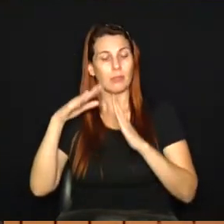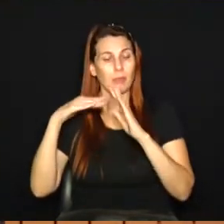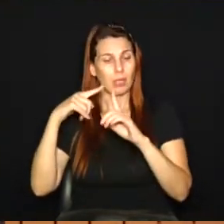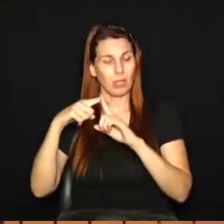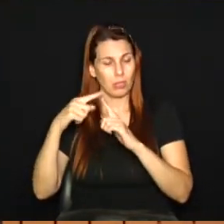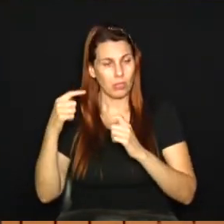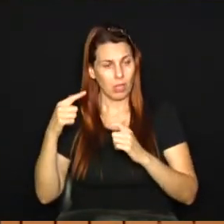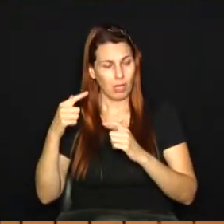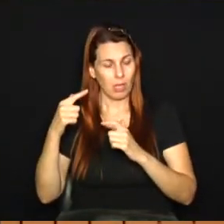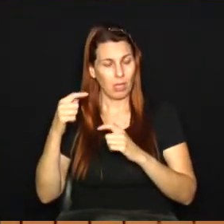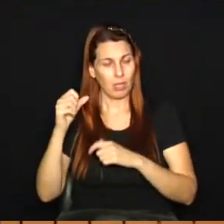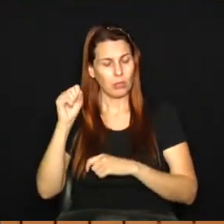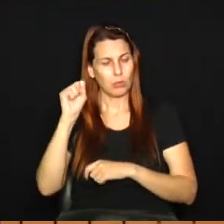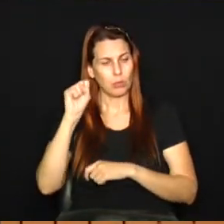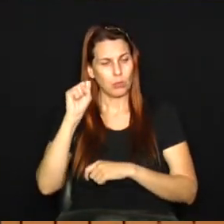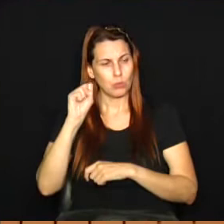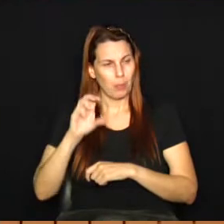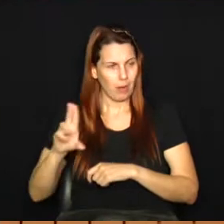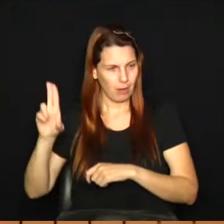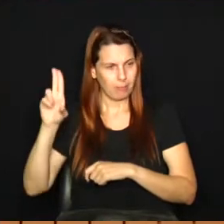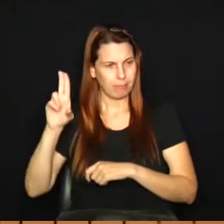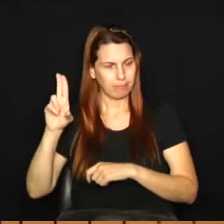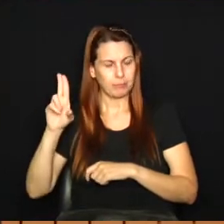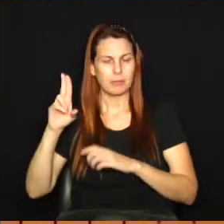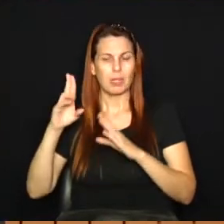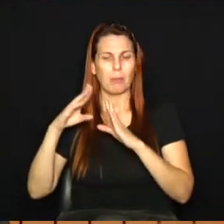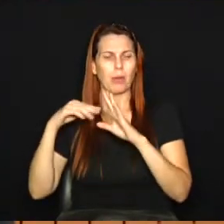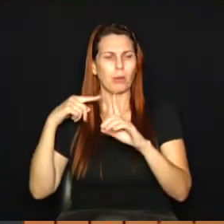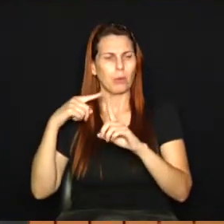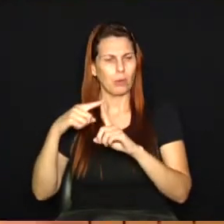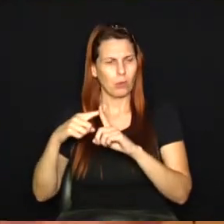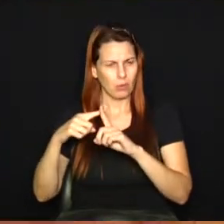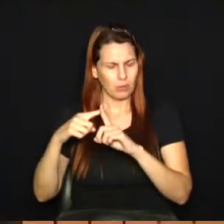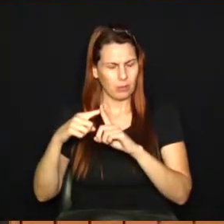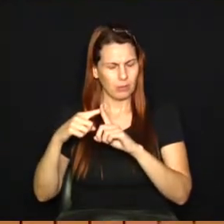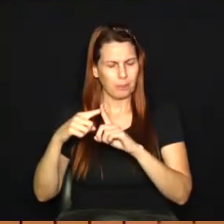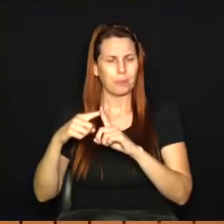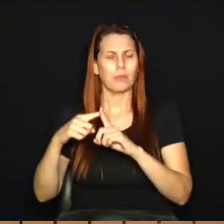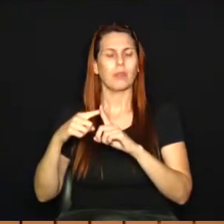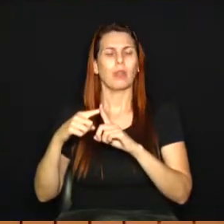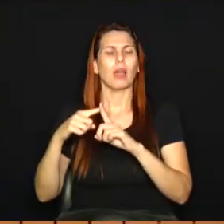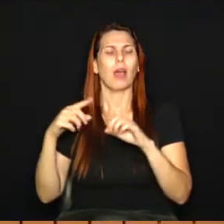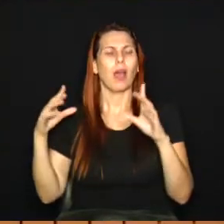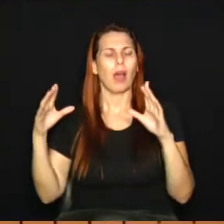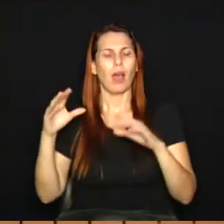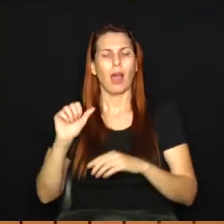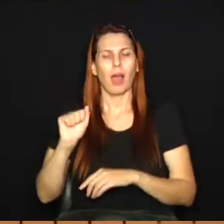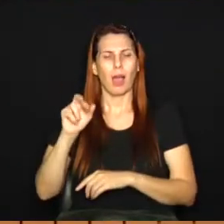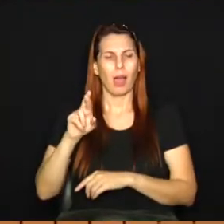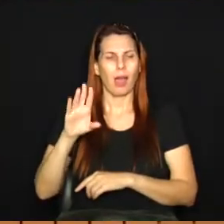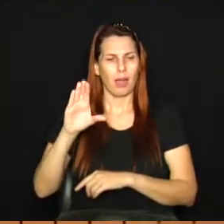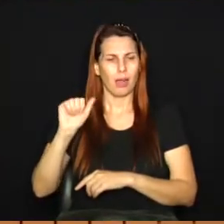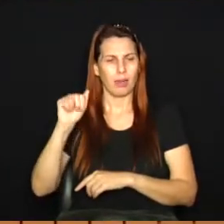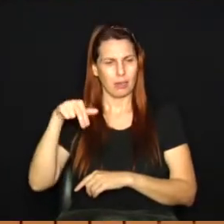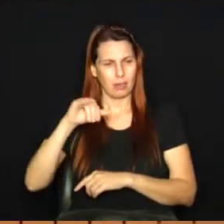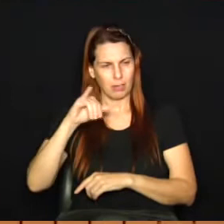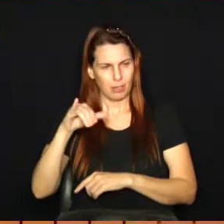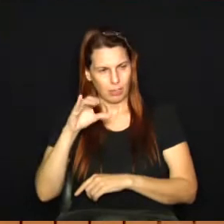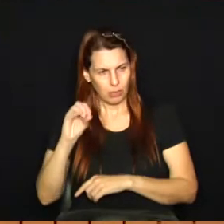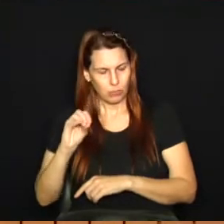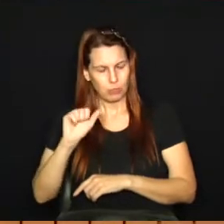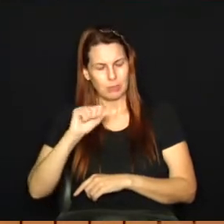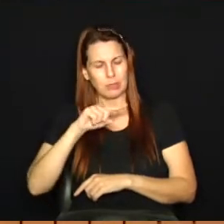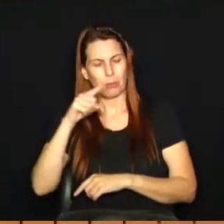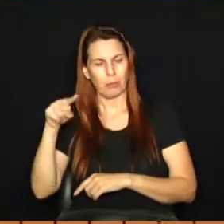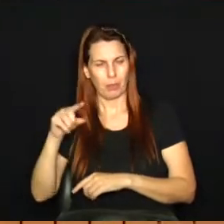naquela paróquia de São Miguel Arcanjo, também, como eu dizia para o povo, falei, olha, eu passava aqui antigamente na Anhanguera,